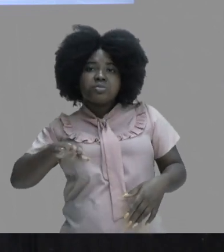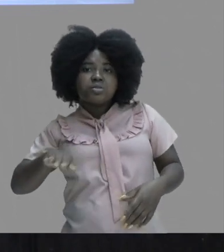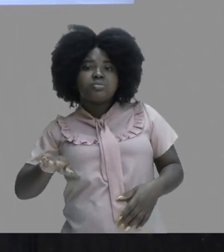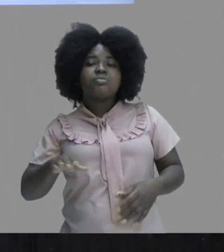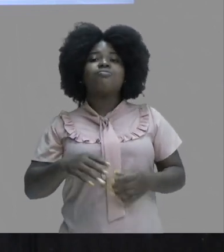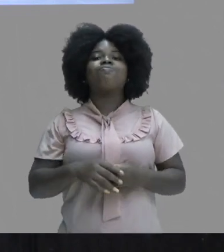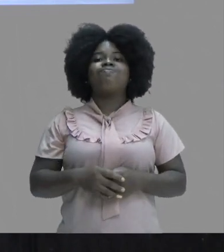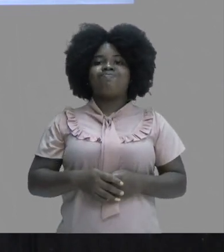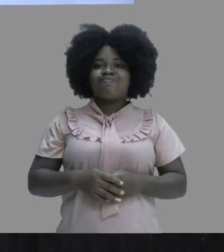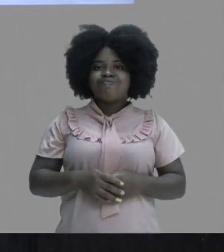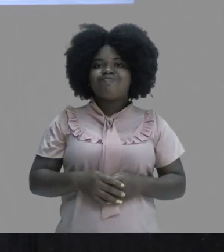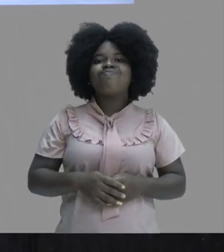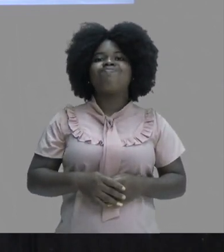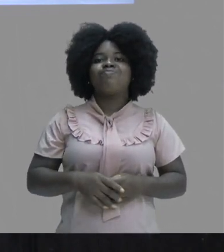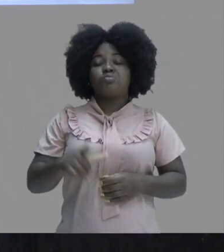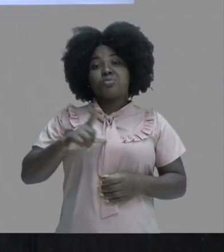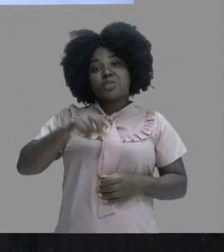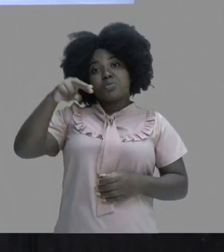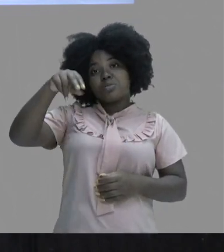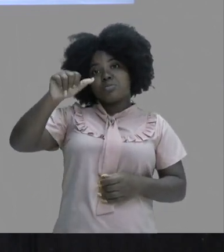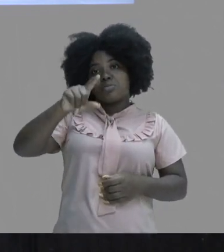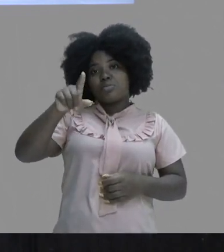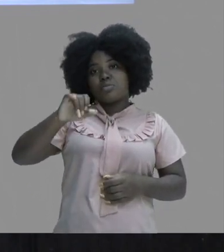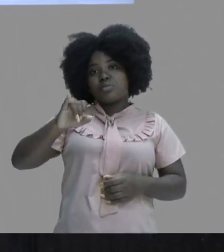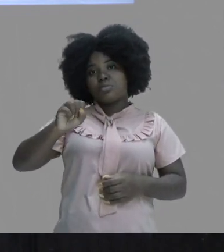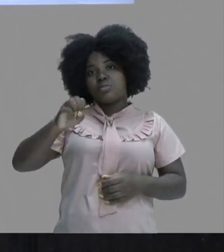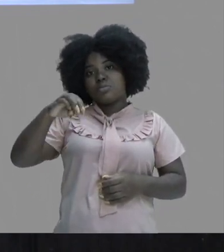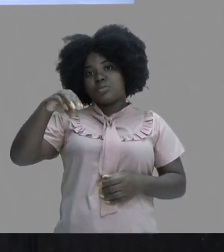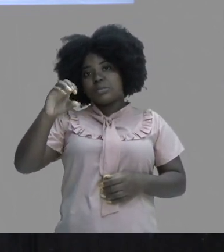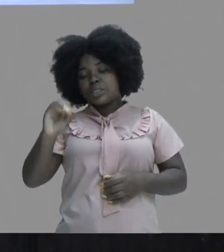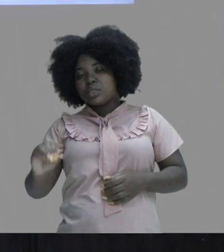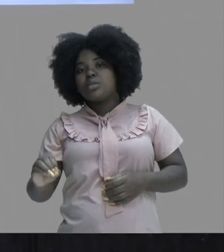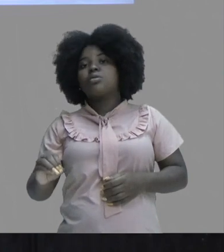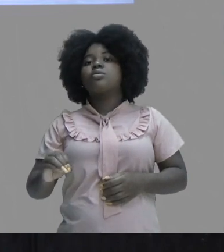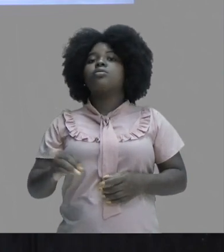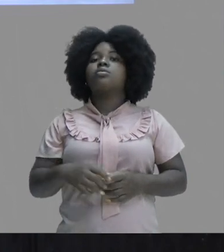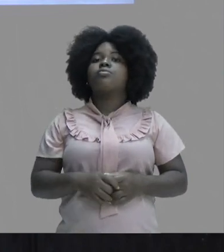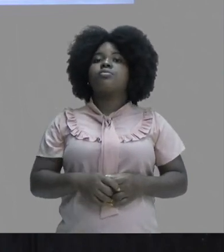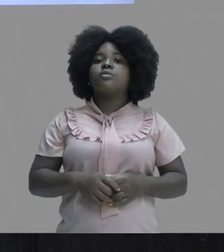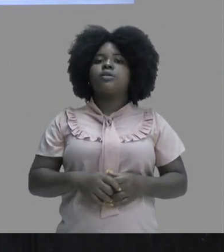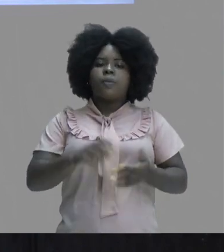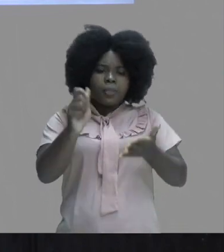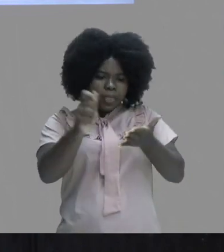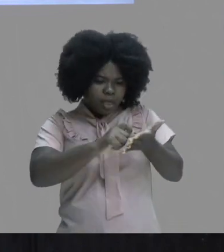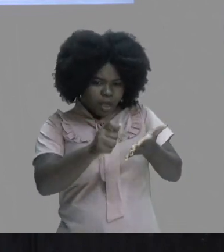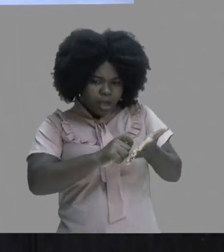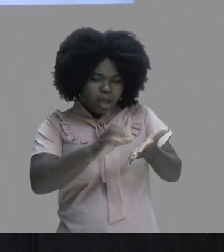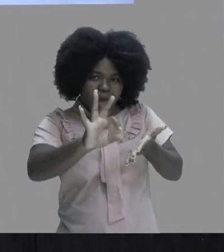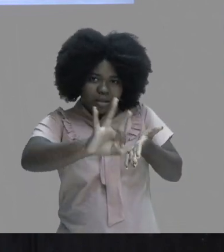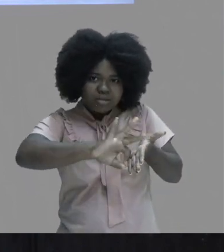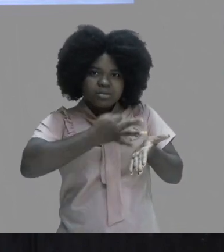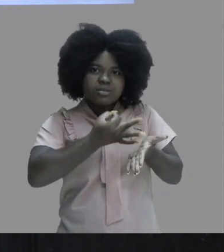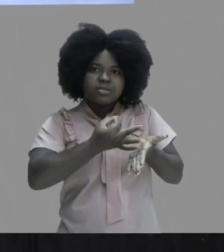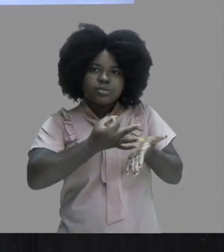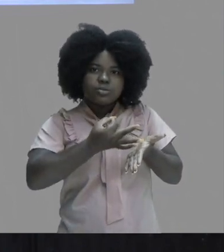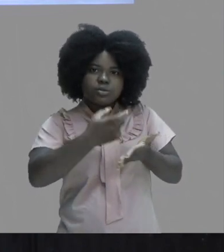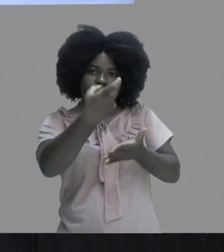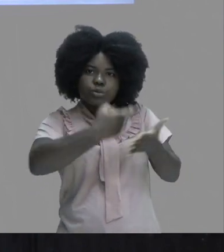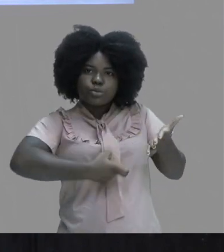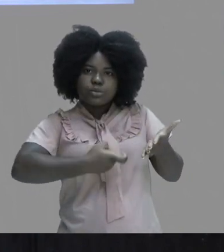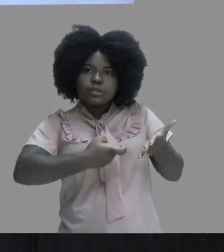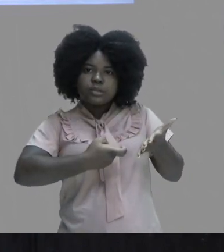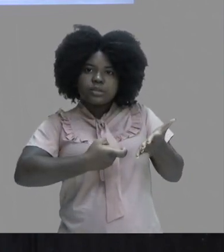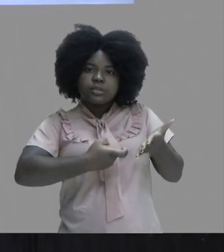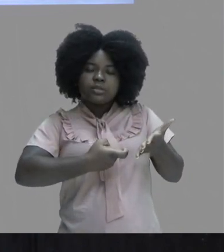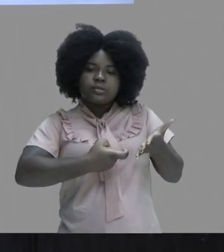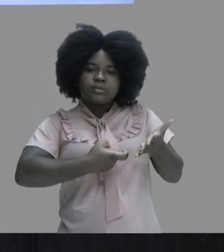lá do nazismo e aquela história toda. A assinatura do texto final desse documento, que gerou a Declaração Universal